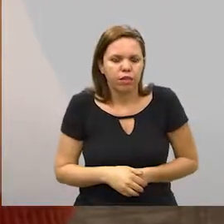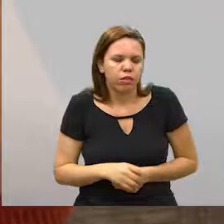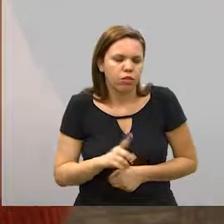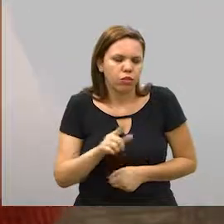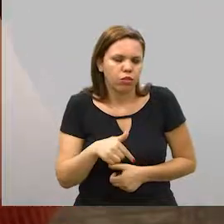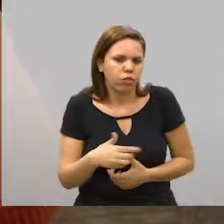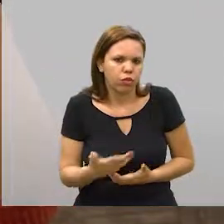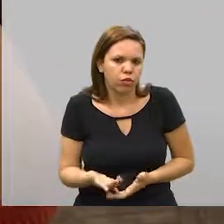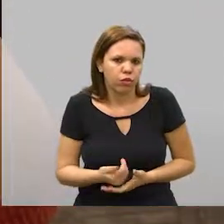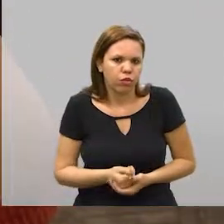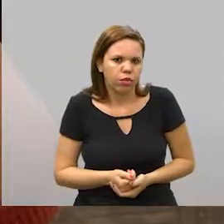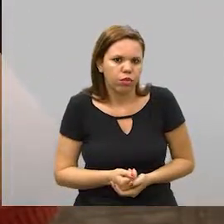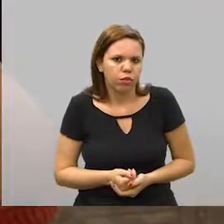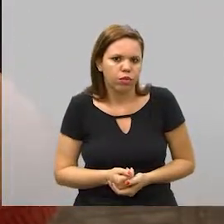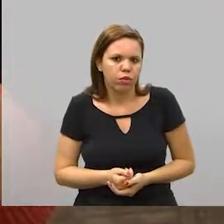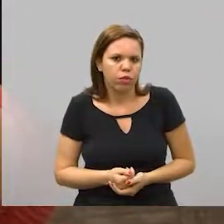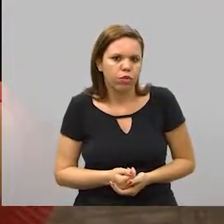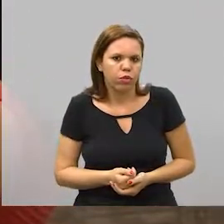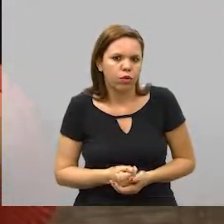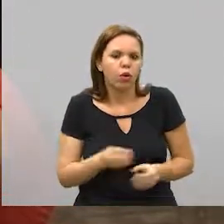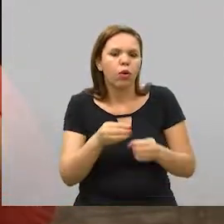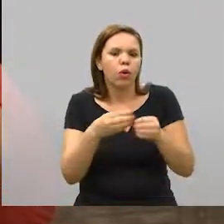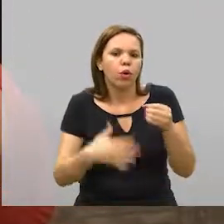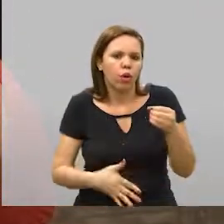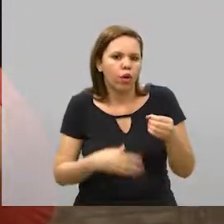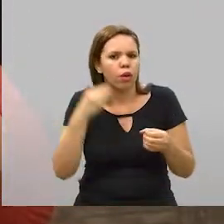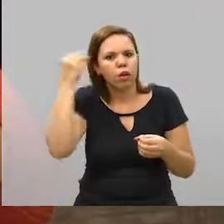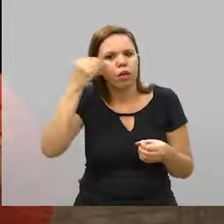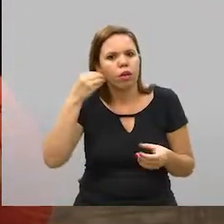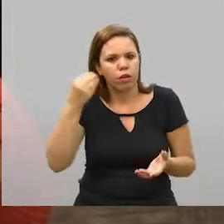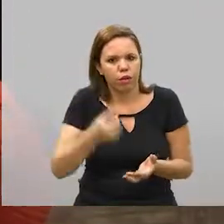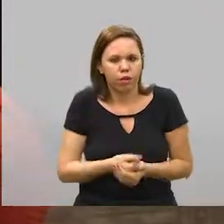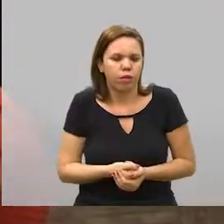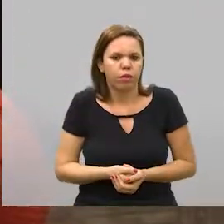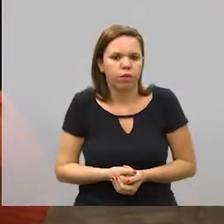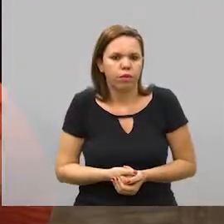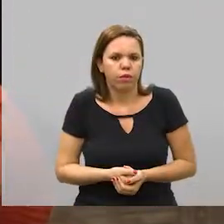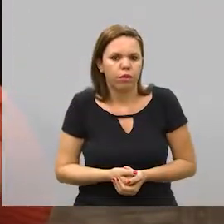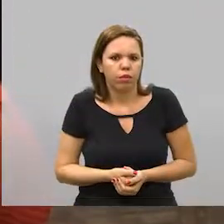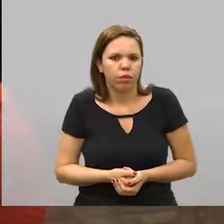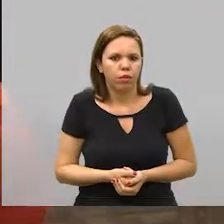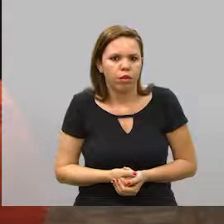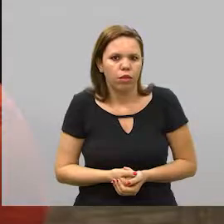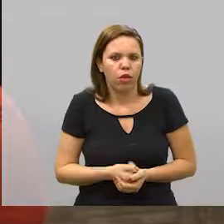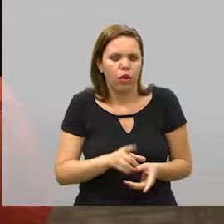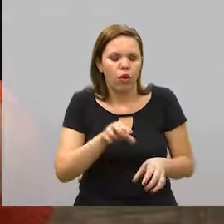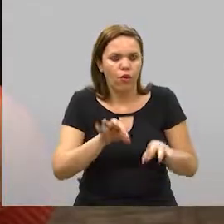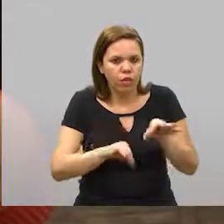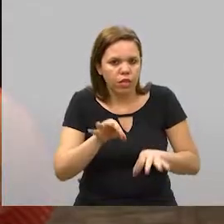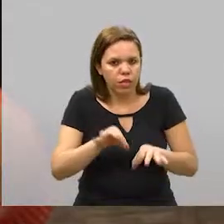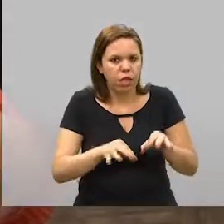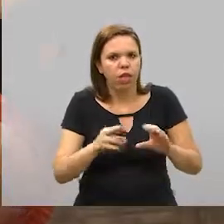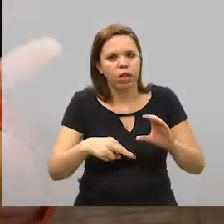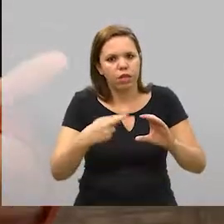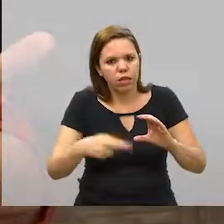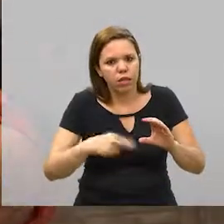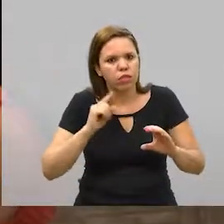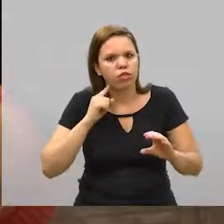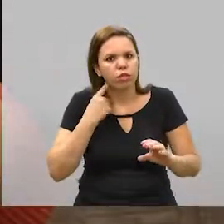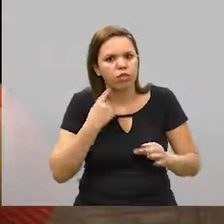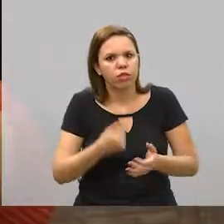beneficiar disso, como conteúdo, como experiência mesmo. Então, assim, uma oficina de reciclagem